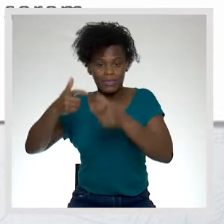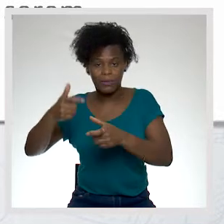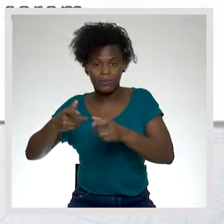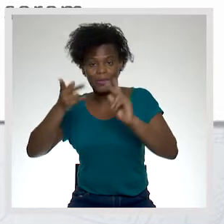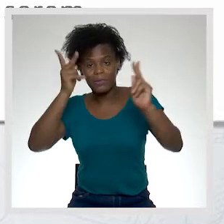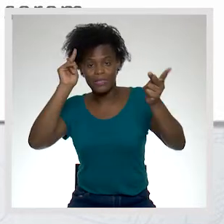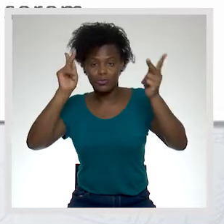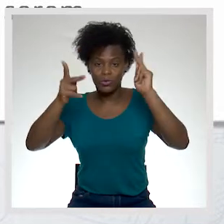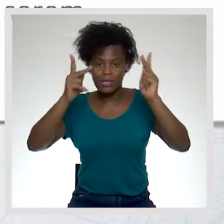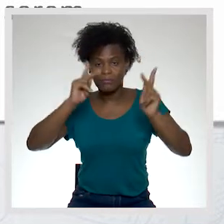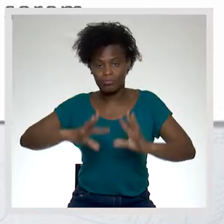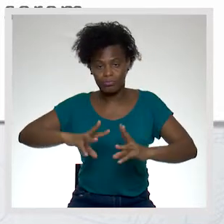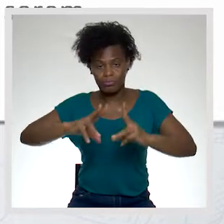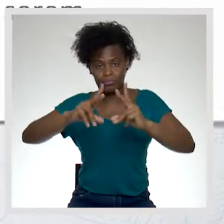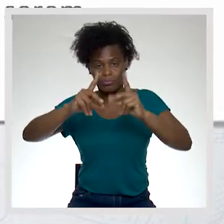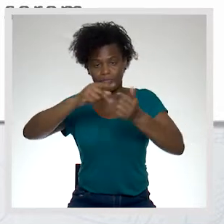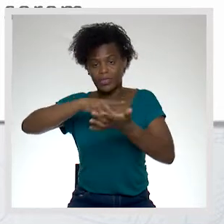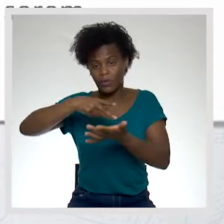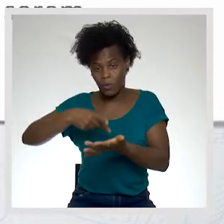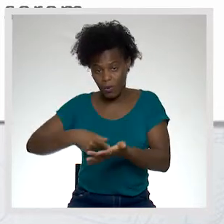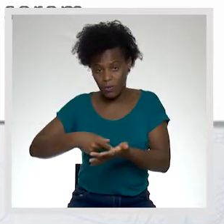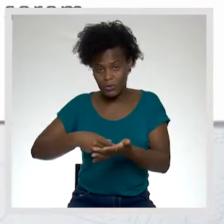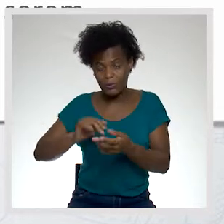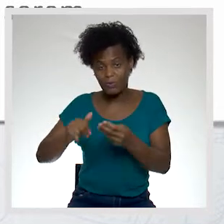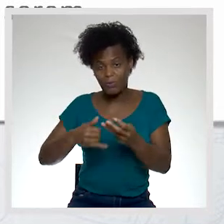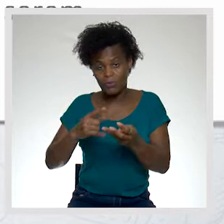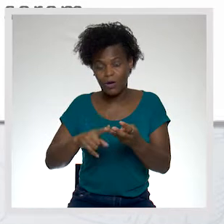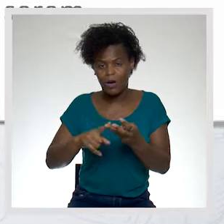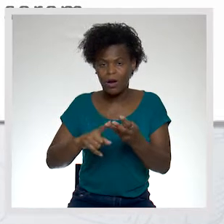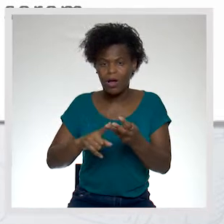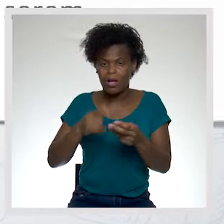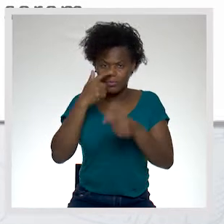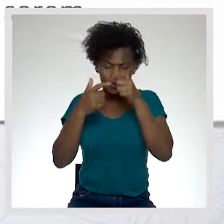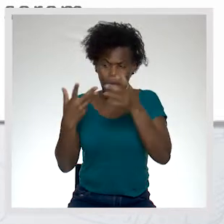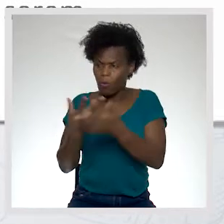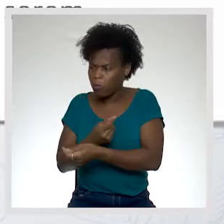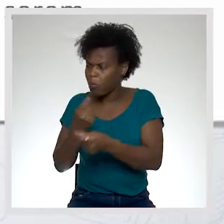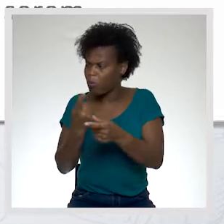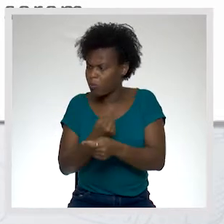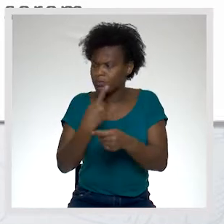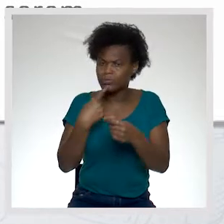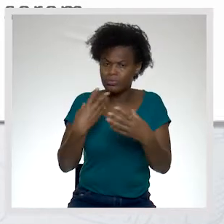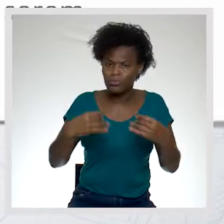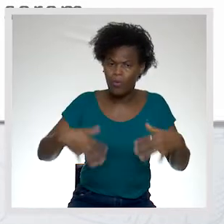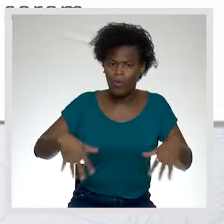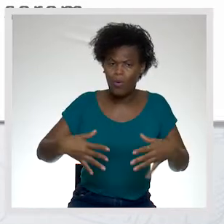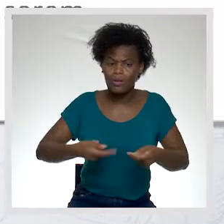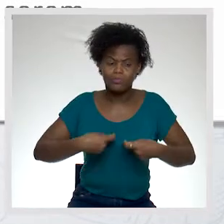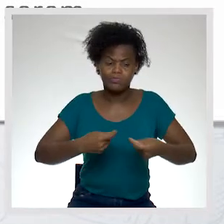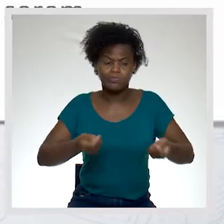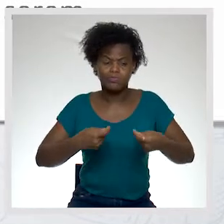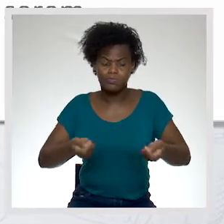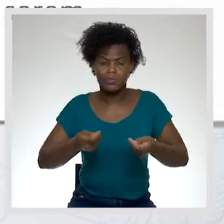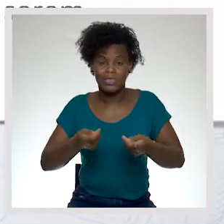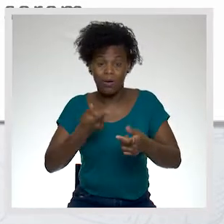ao desenvolvimento tecnológico. O consumo excessivo está a levar ao escoamento das